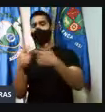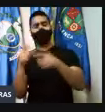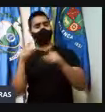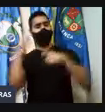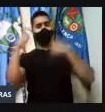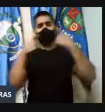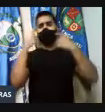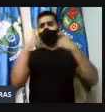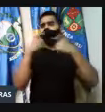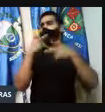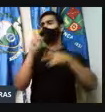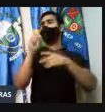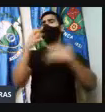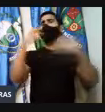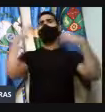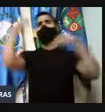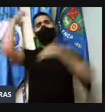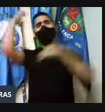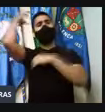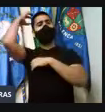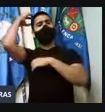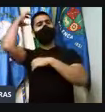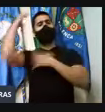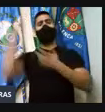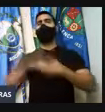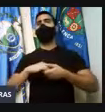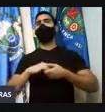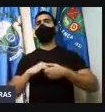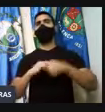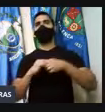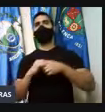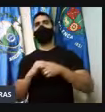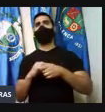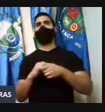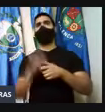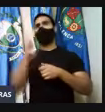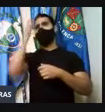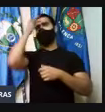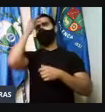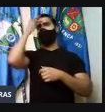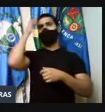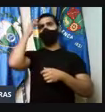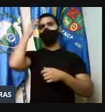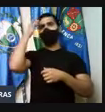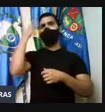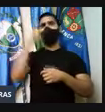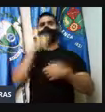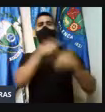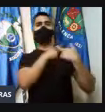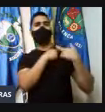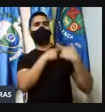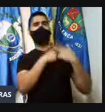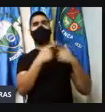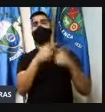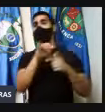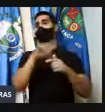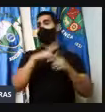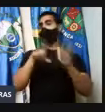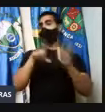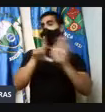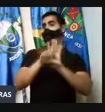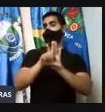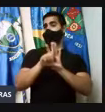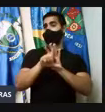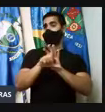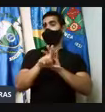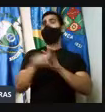adianta a gente colocar a culpa só nas pessoas que estão sendo imprudentes, porque se a gente tem leis e